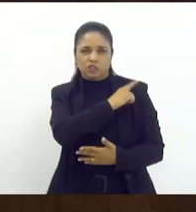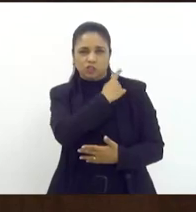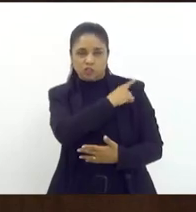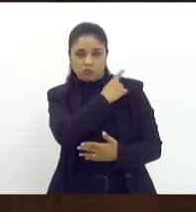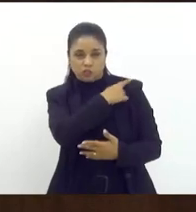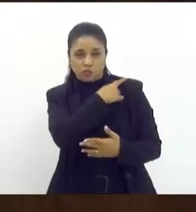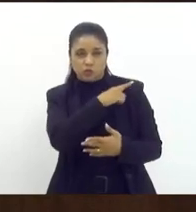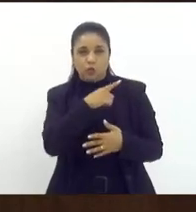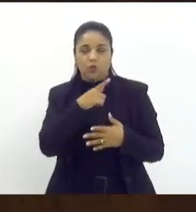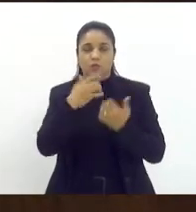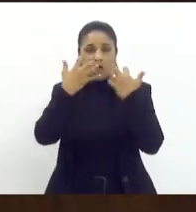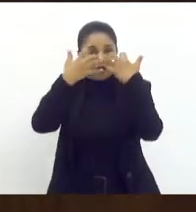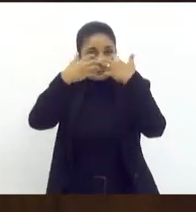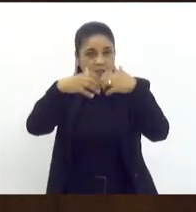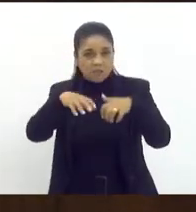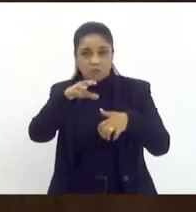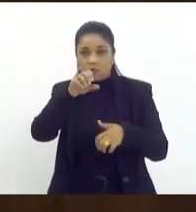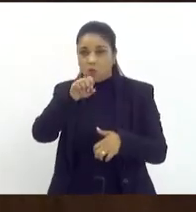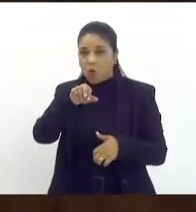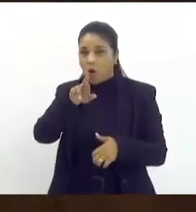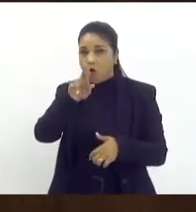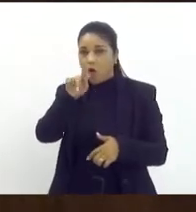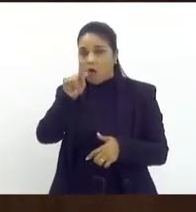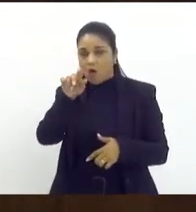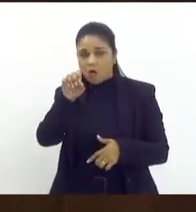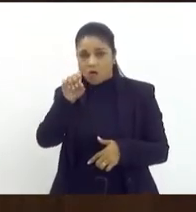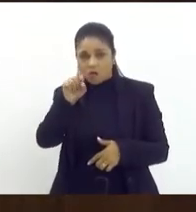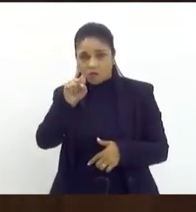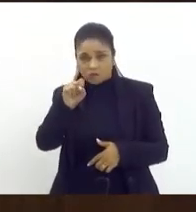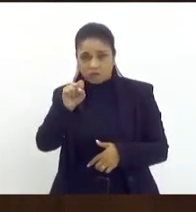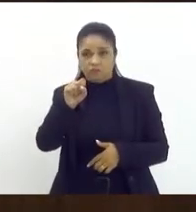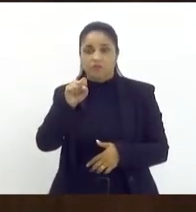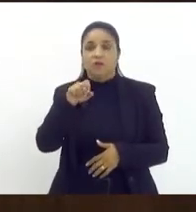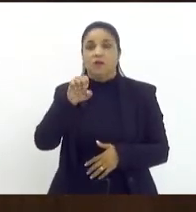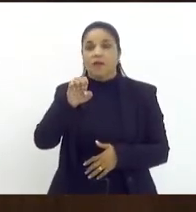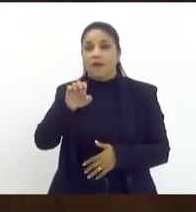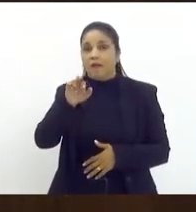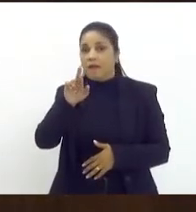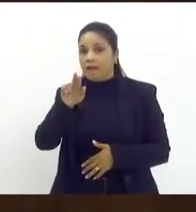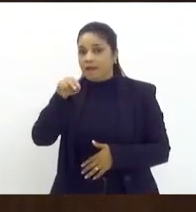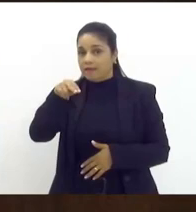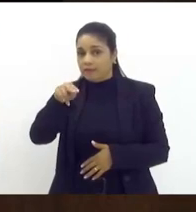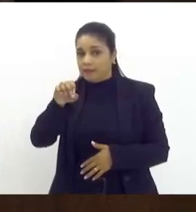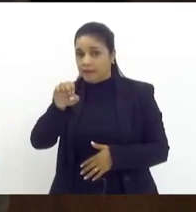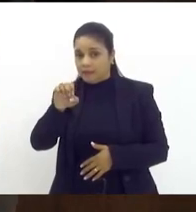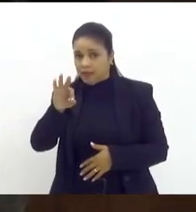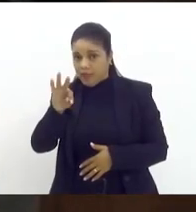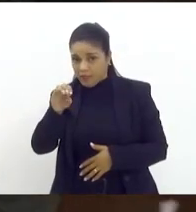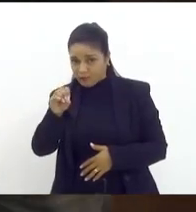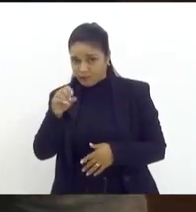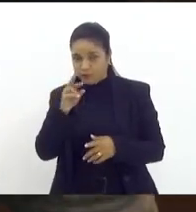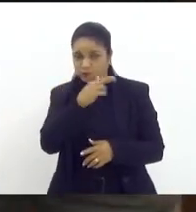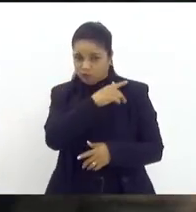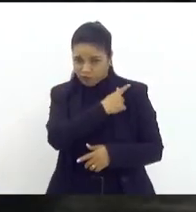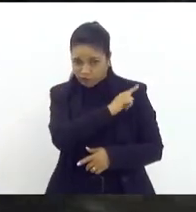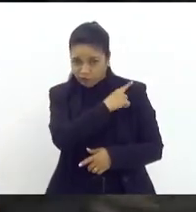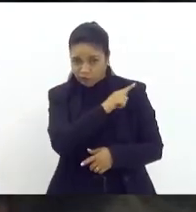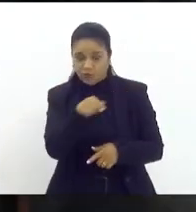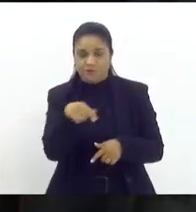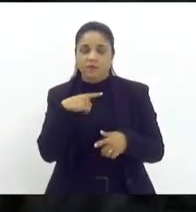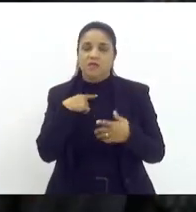Serra dos Órgãos Ernesto viveiros mas vossa excelência que é um militante social Ecológico